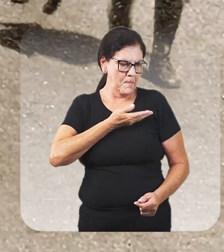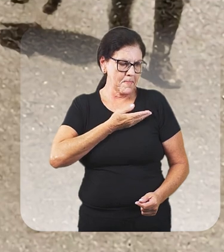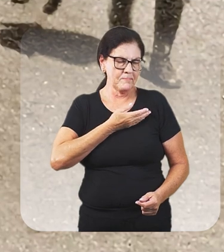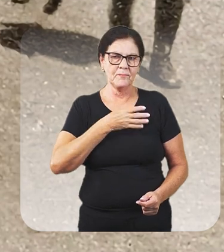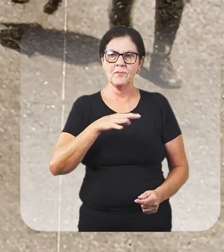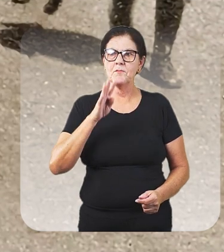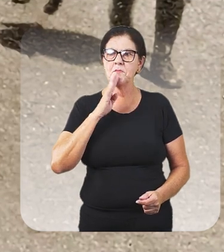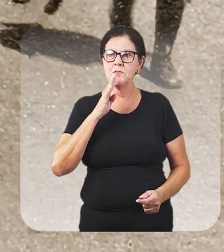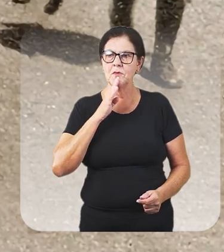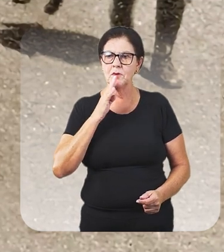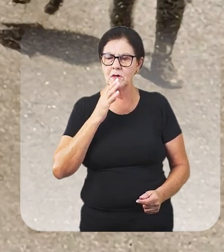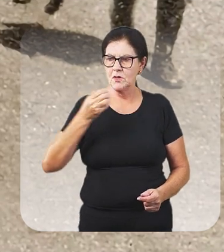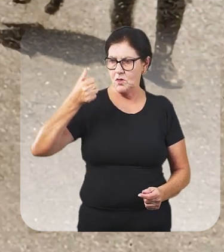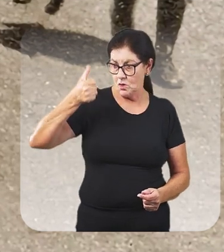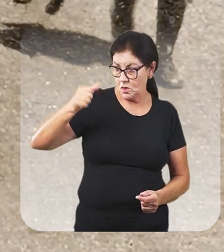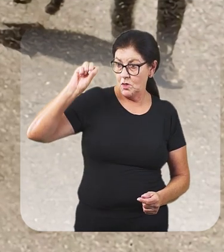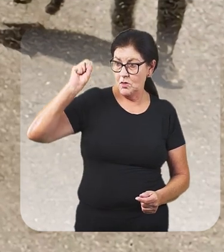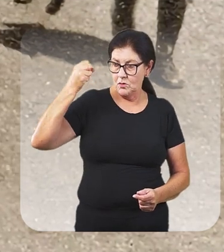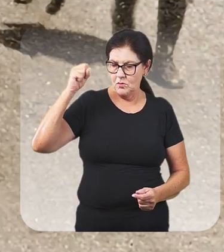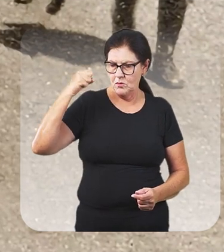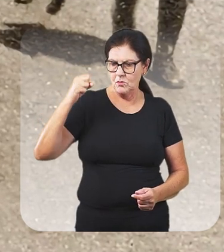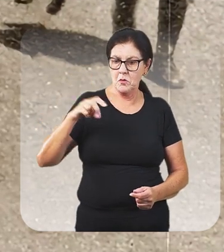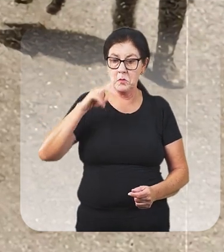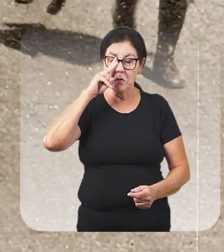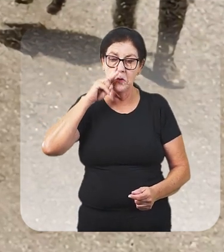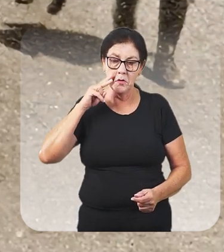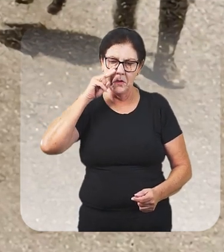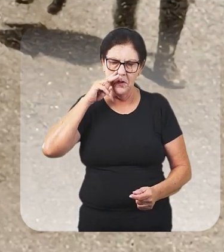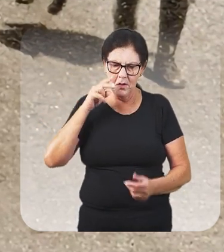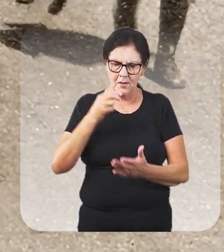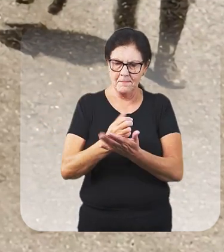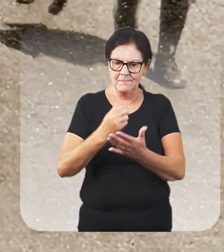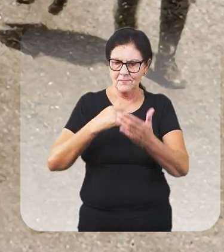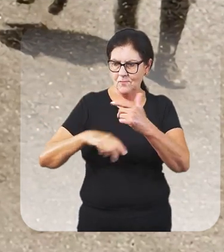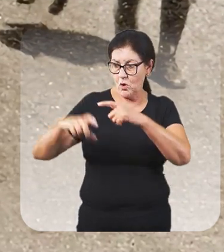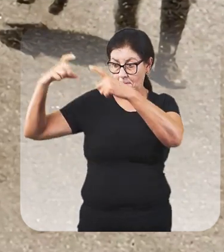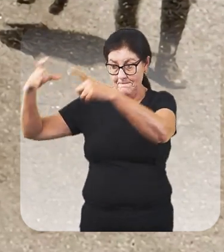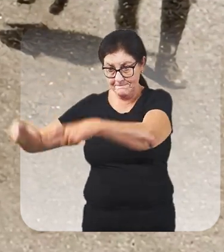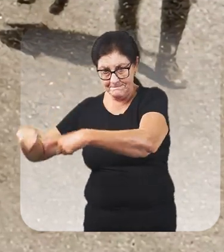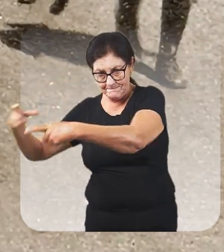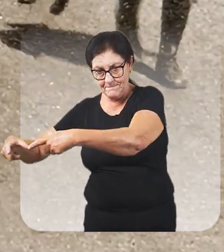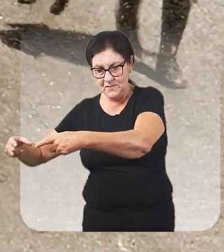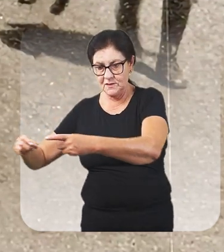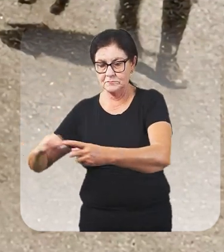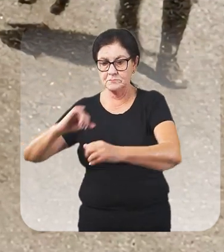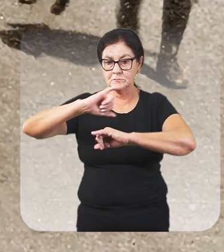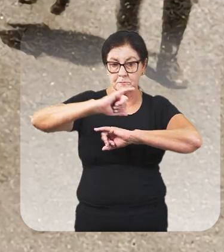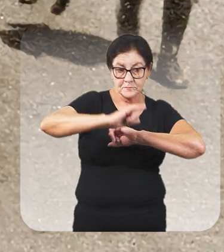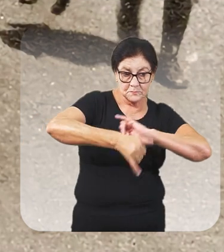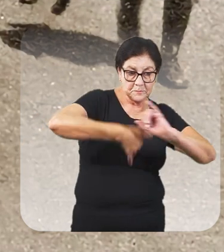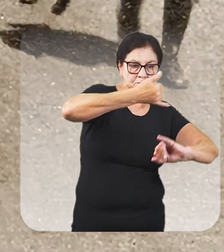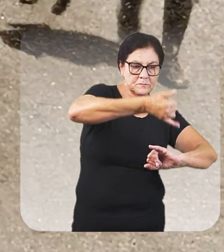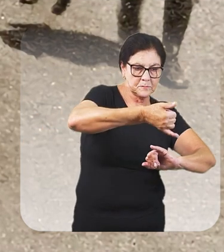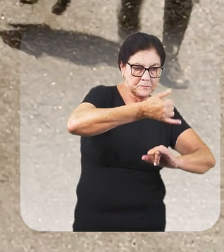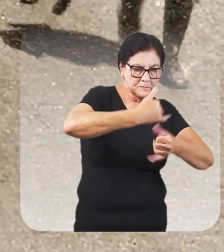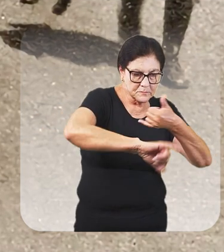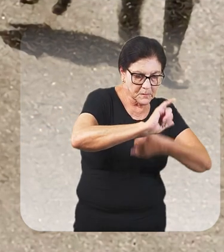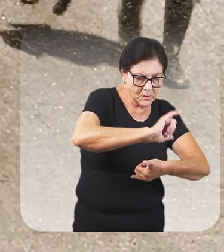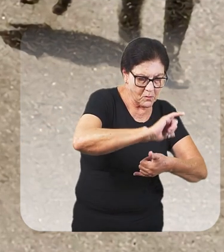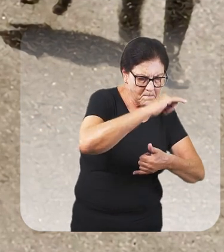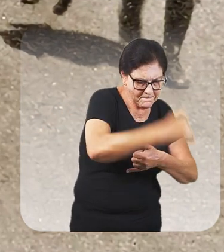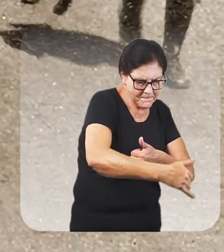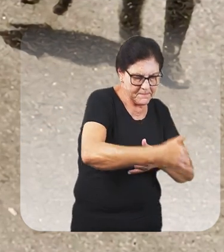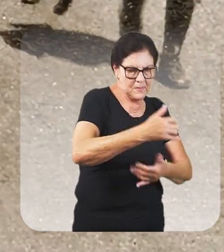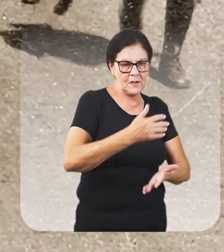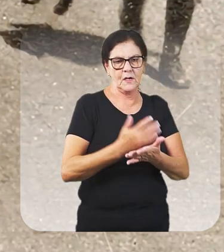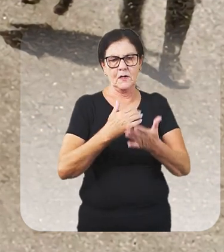e seus companheiros, conhecidos como os 18 do Forte, foram levados à condição de mártires da luta contra a corrupção